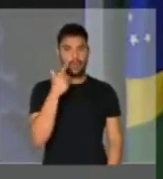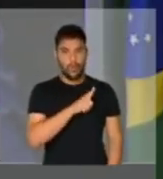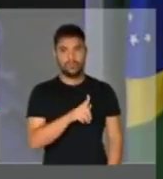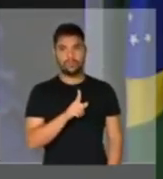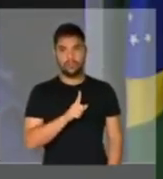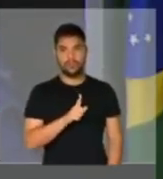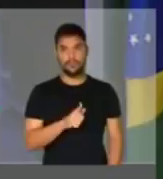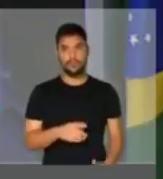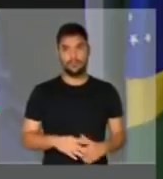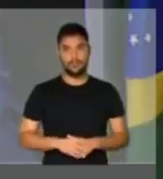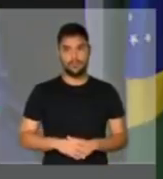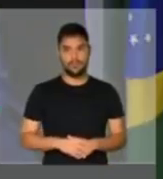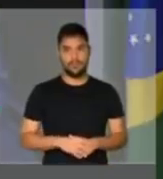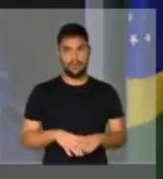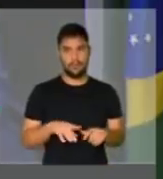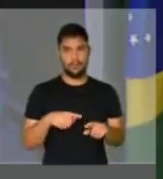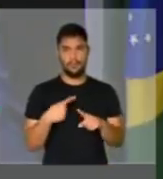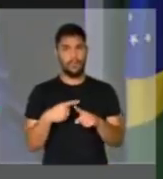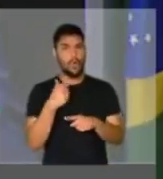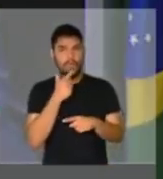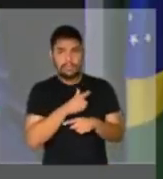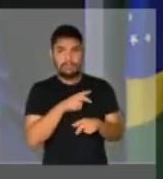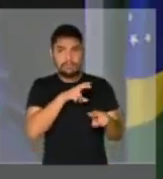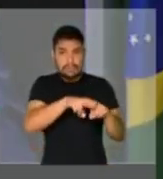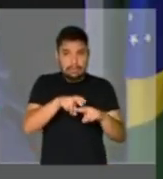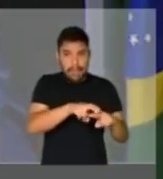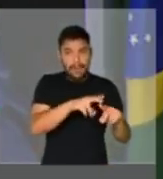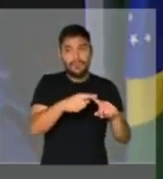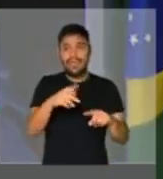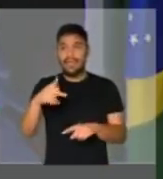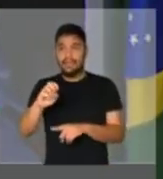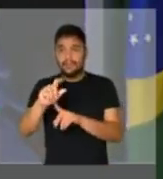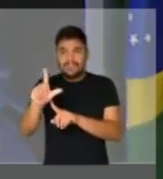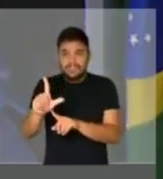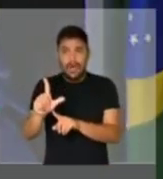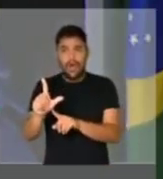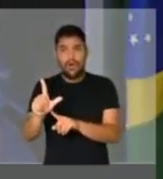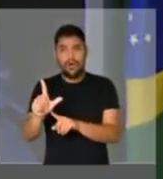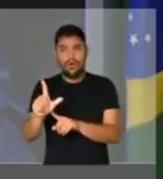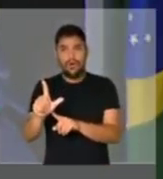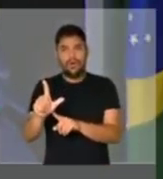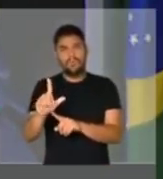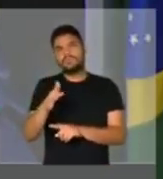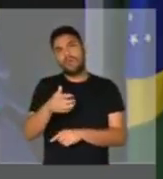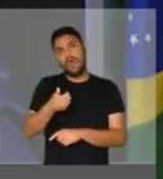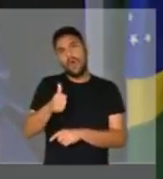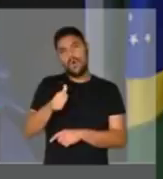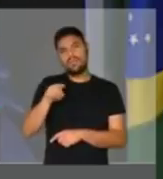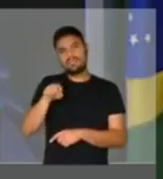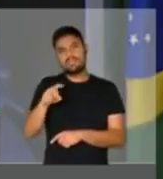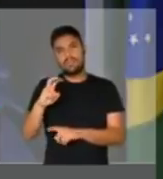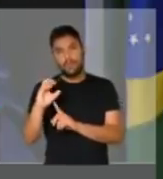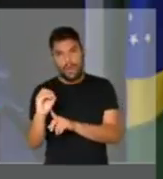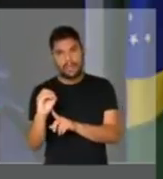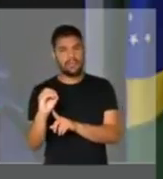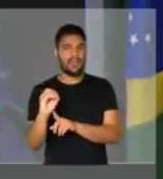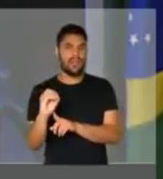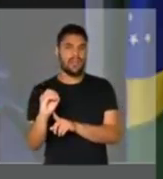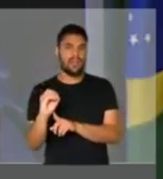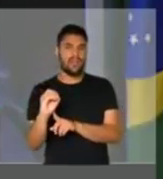sentar porque acho que era muito tarde a sessão para os parlamentares do PSOL, né? A gente estava lá fazendo uma votação às 11h50, no momento em que eu